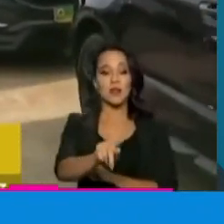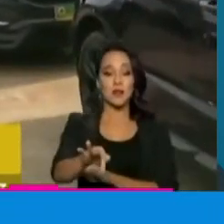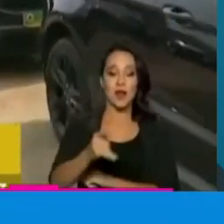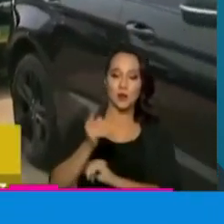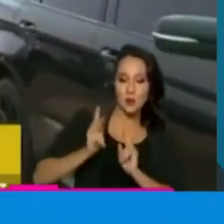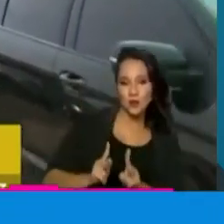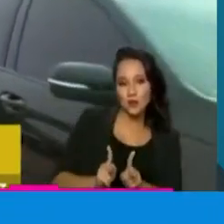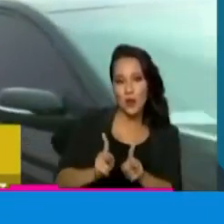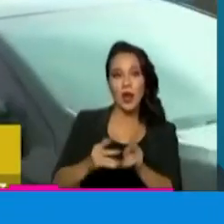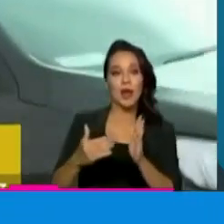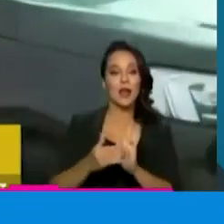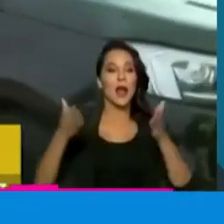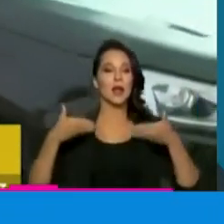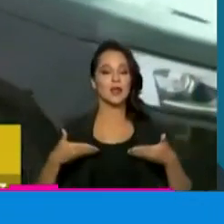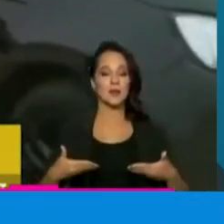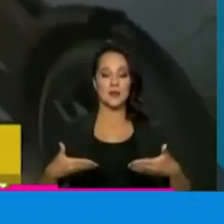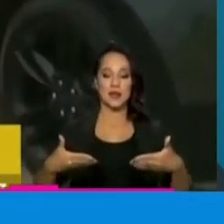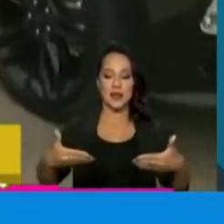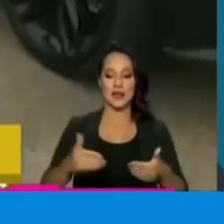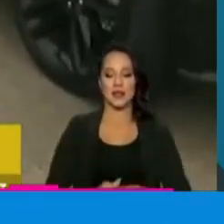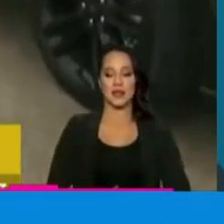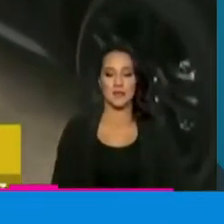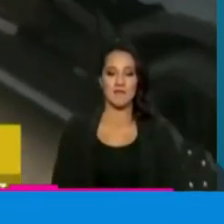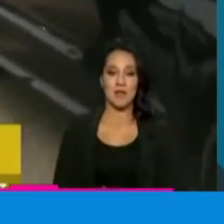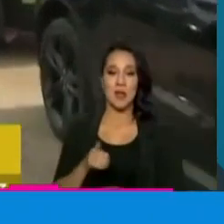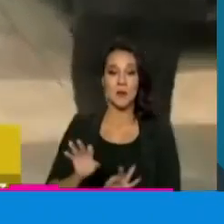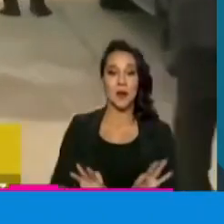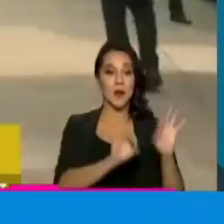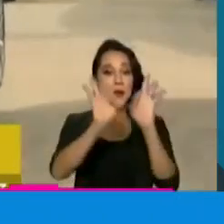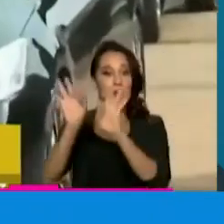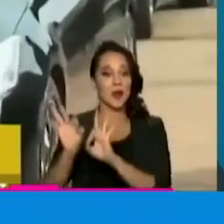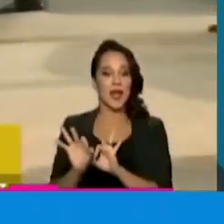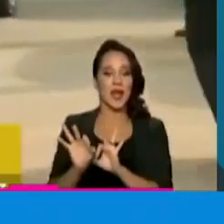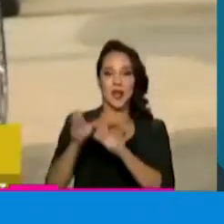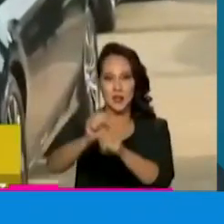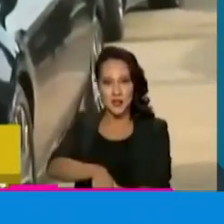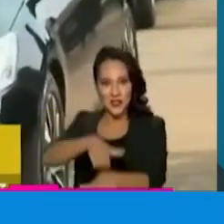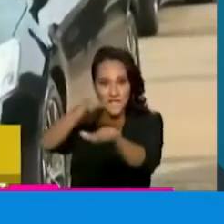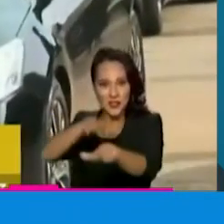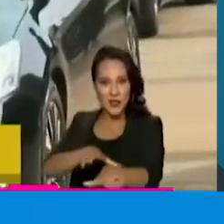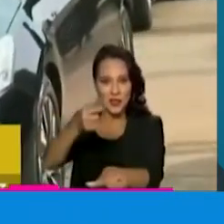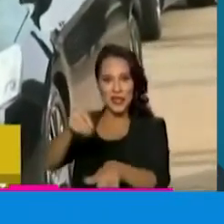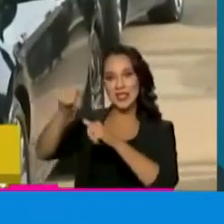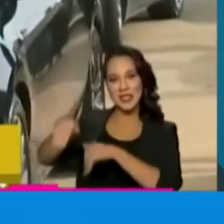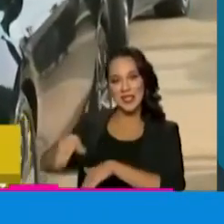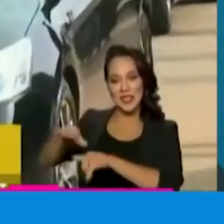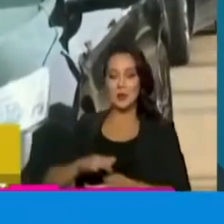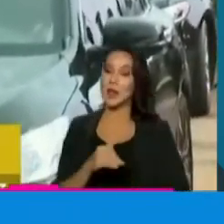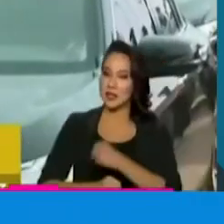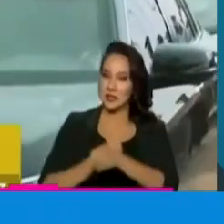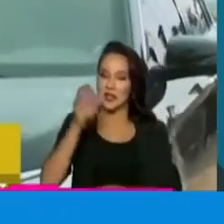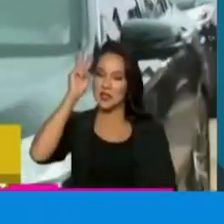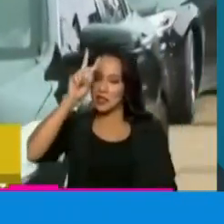brigou. Teve uma situação bem delicada. Lá. Falou, não gosto. É agora. Agora ele vai lá